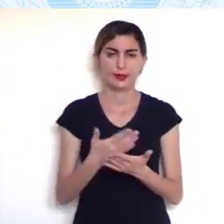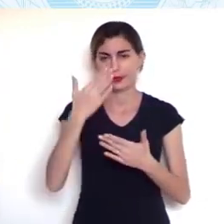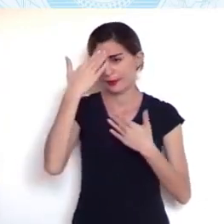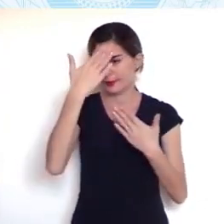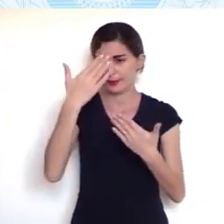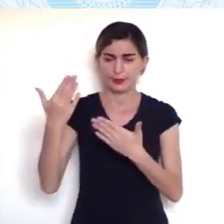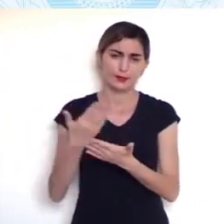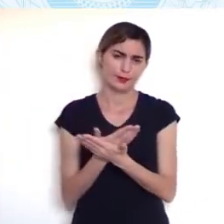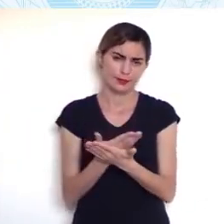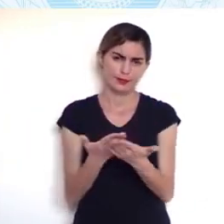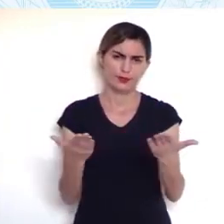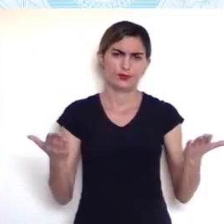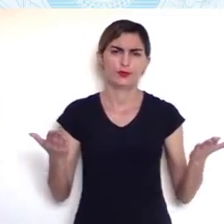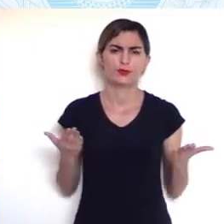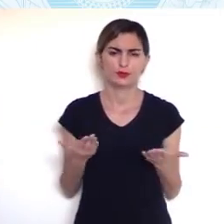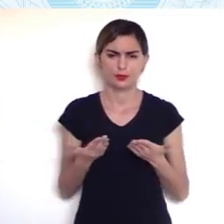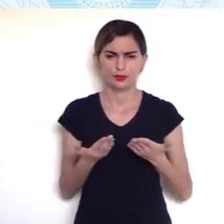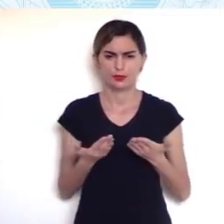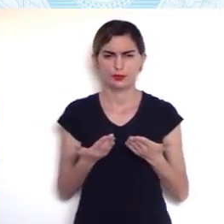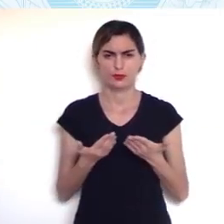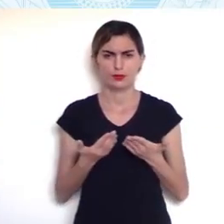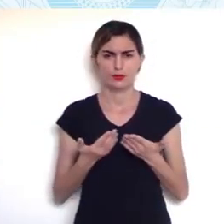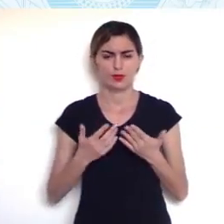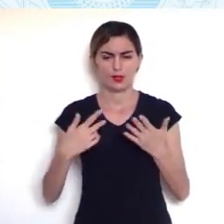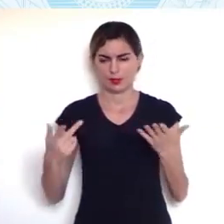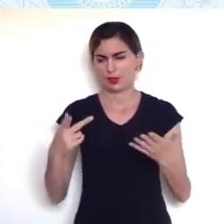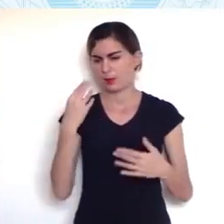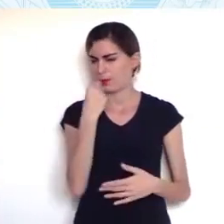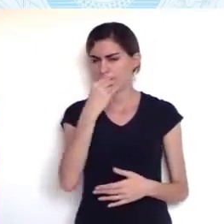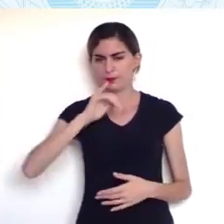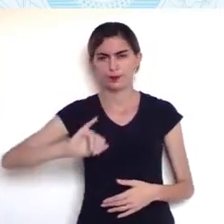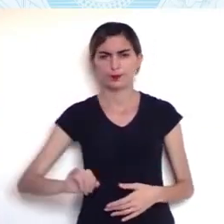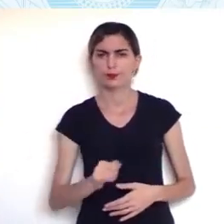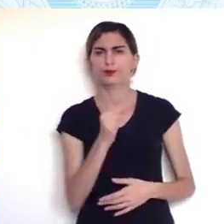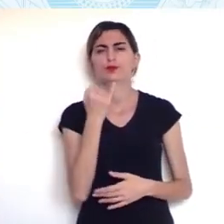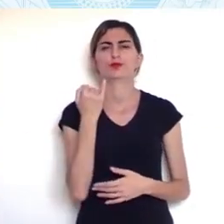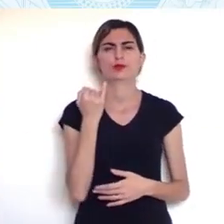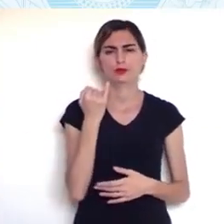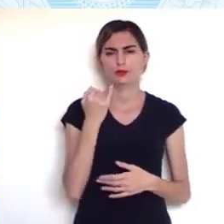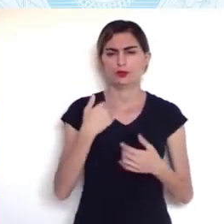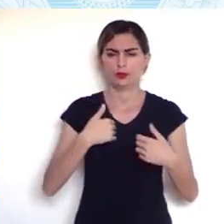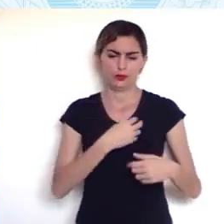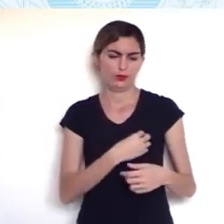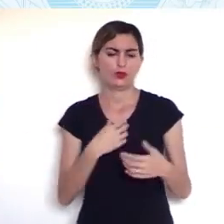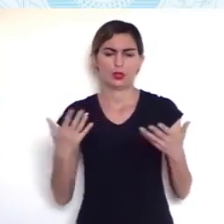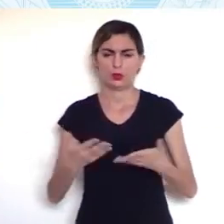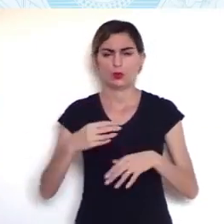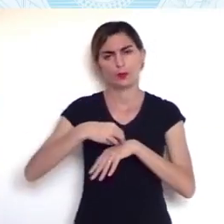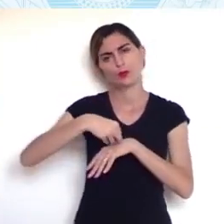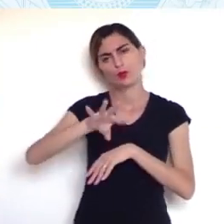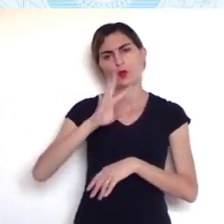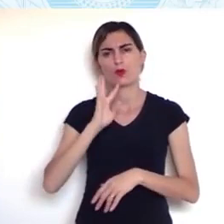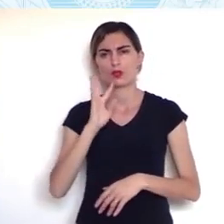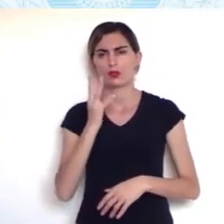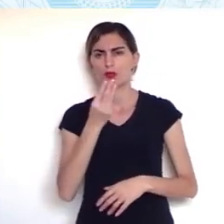vocês por esta oportunidade de estar aqui levando conhecimento,